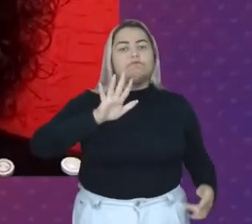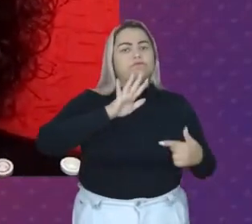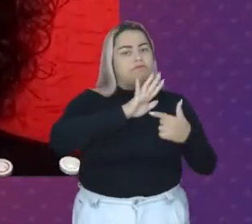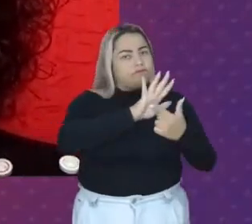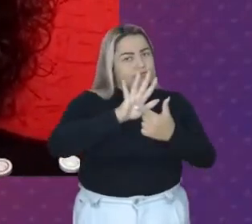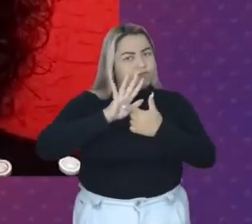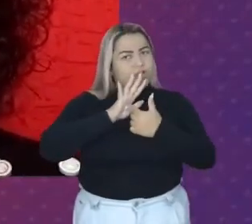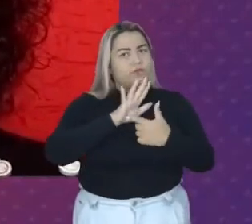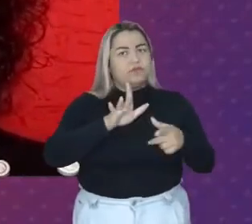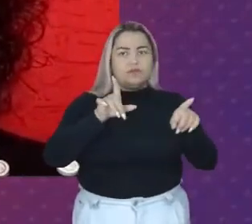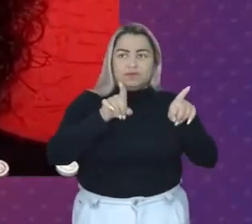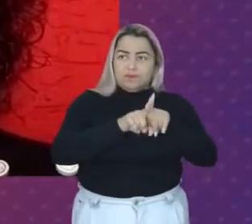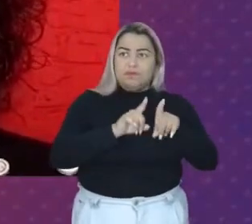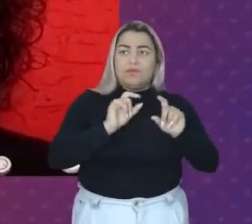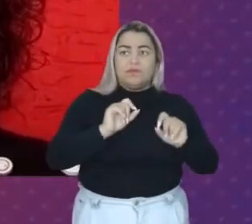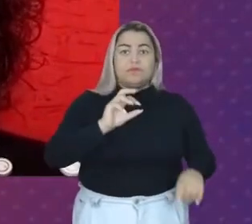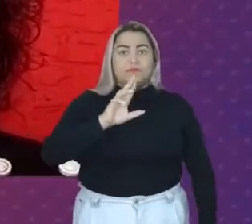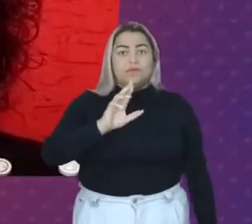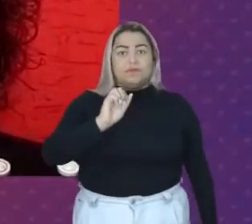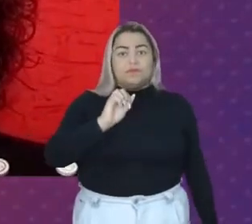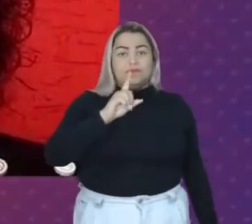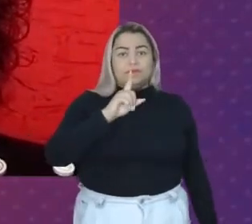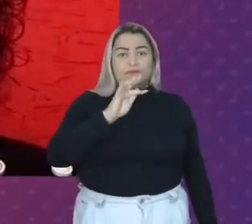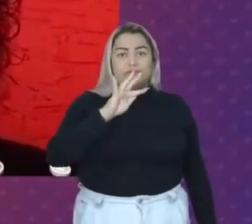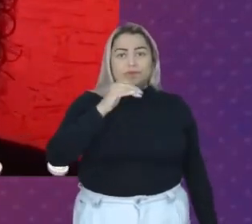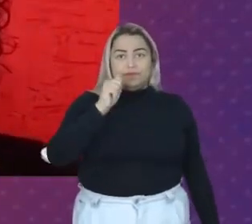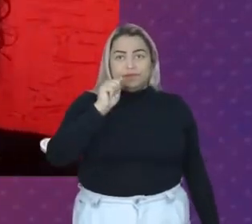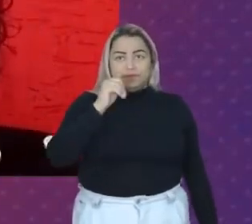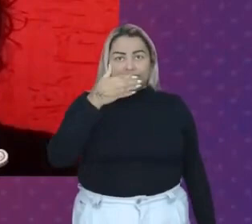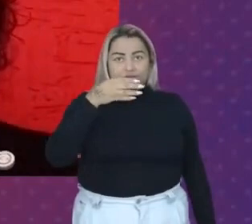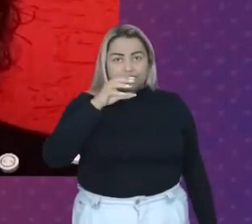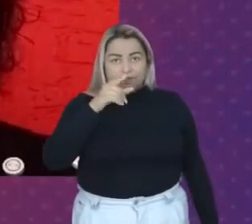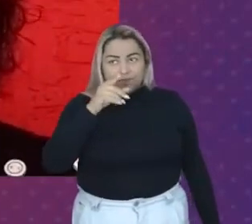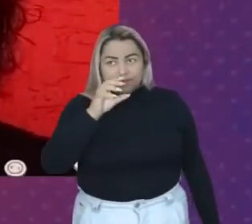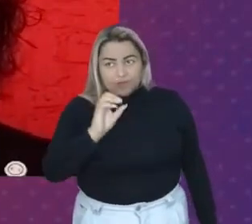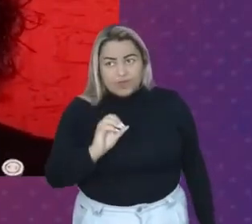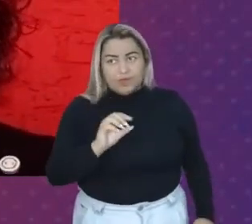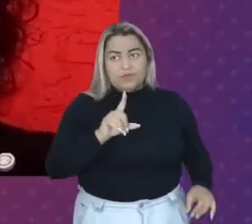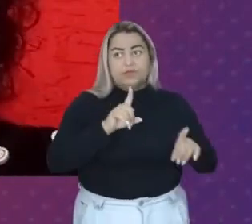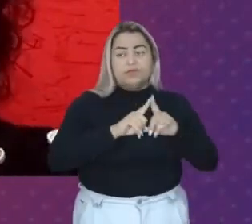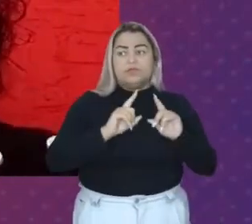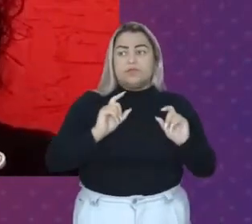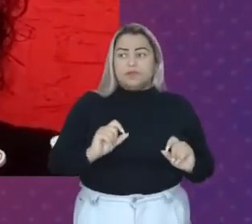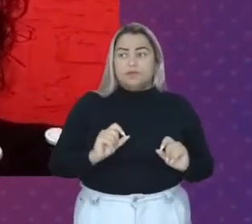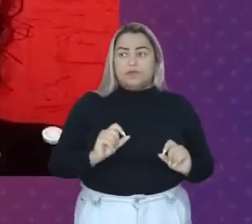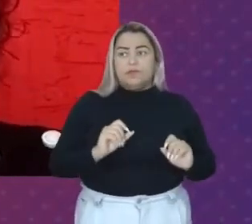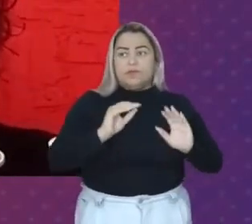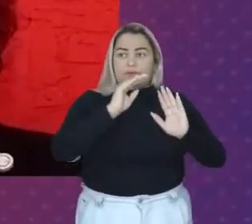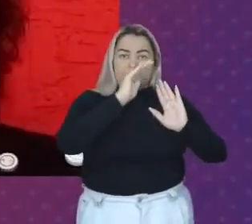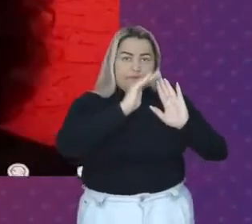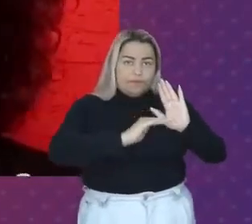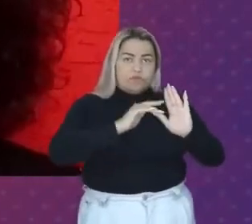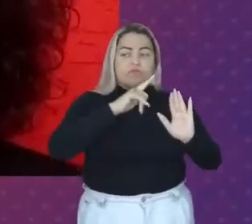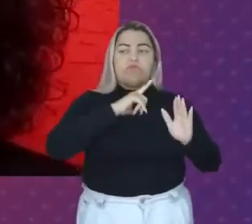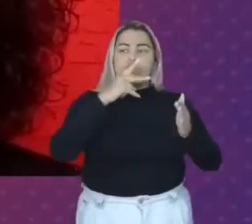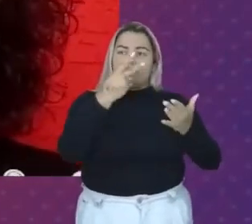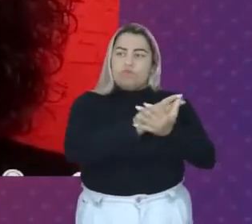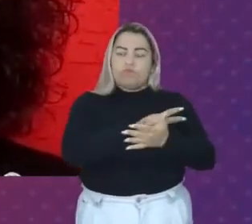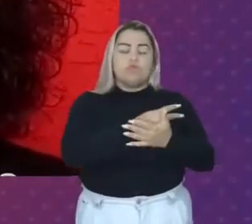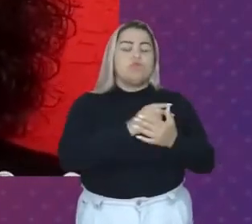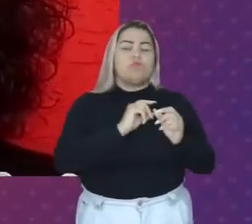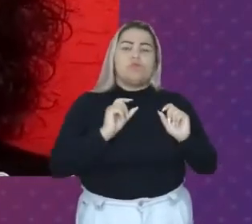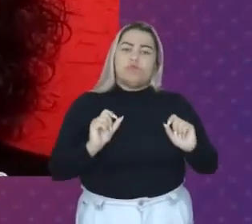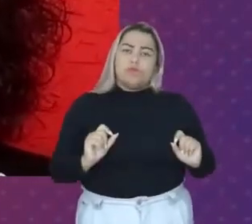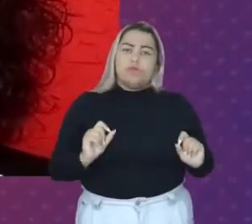apresenta a ratificação da convenção e, em seguida, o rito que tem que ser